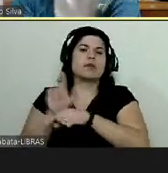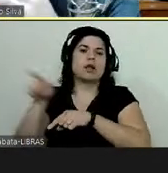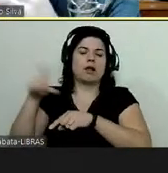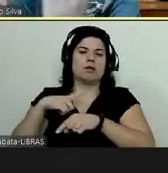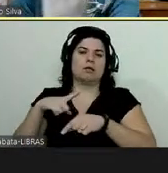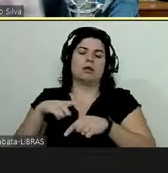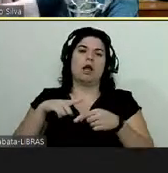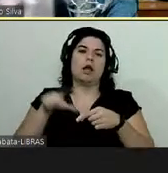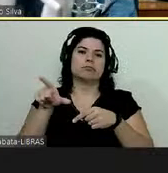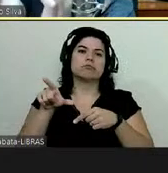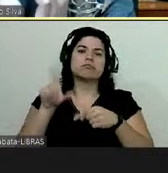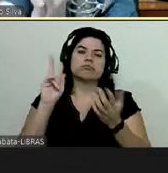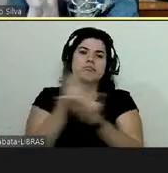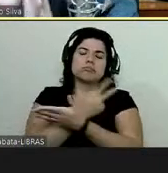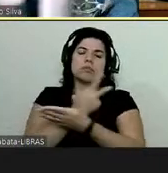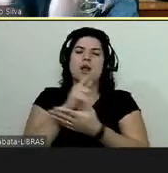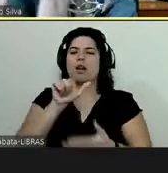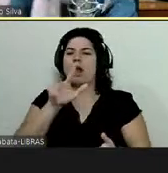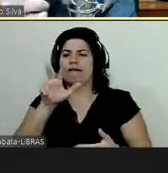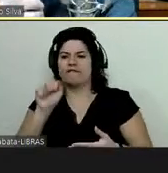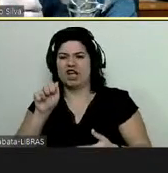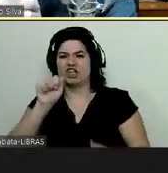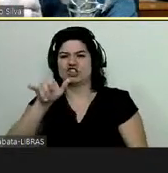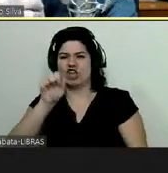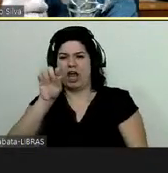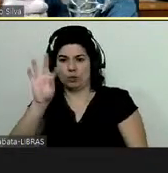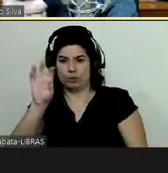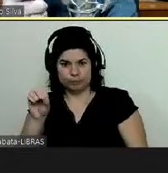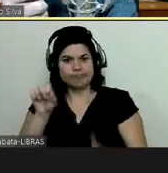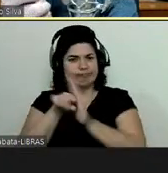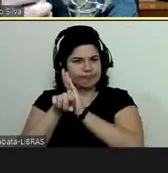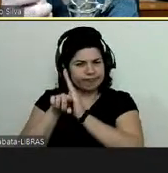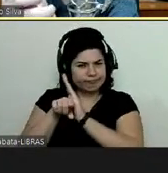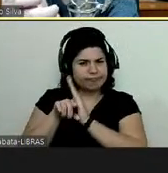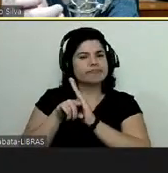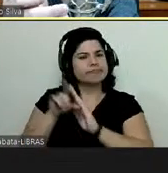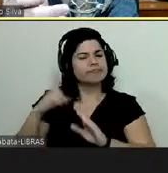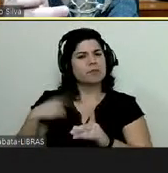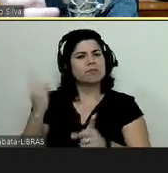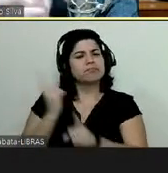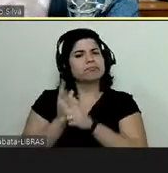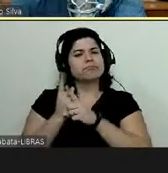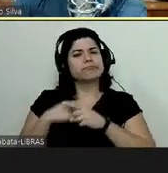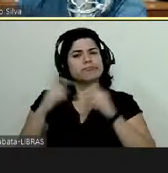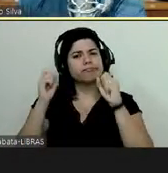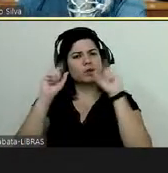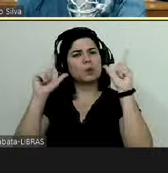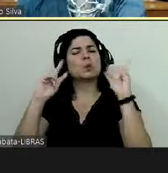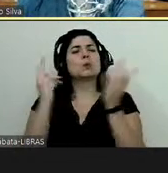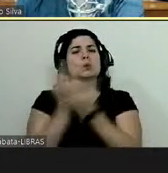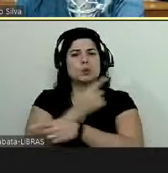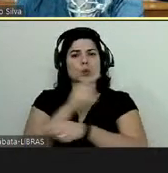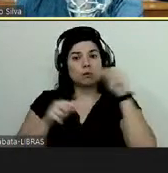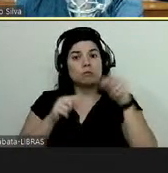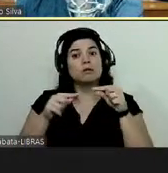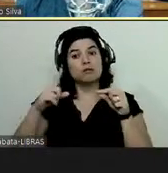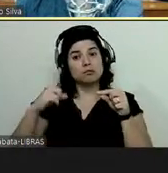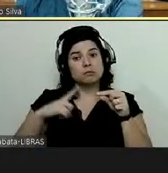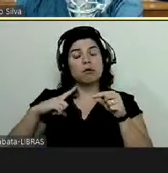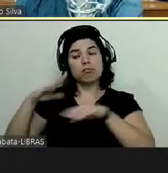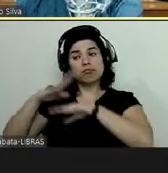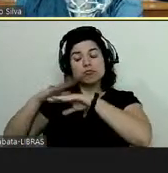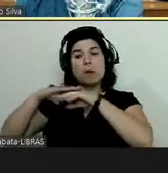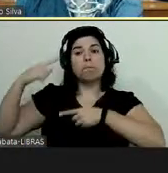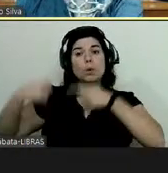o que que aconteceu ele mudou repentinamente bateu a cabeça um belo dia e acordou Red antes de tudo que tá acontecendo não então provavelmente é um cálculo